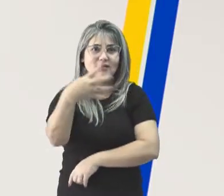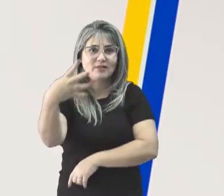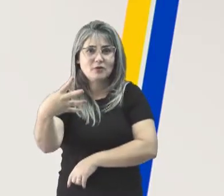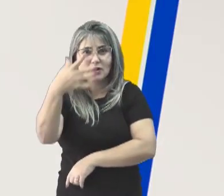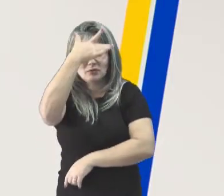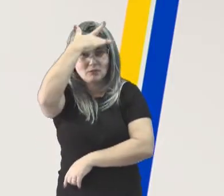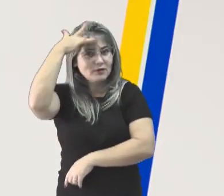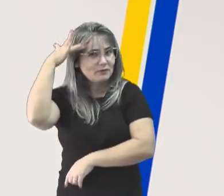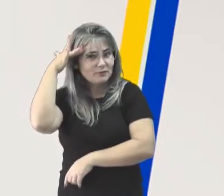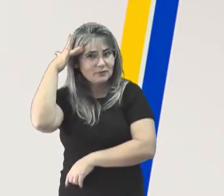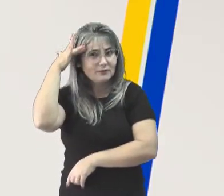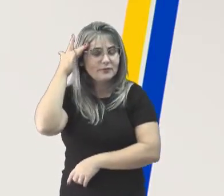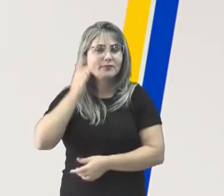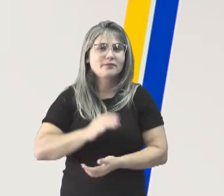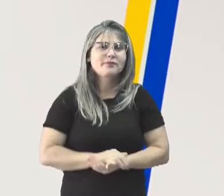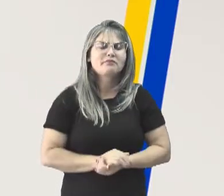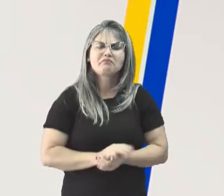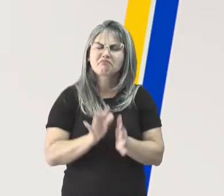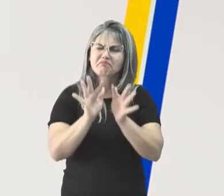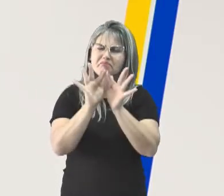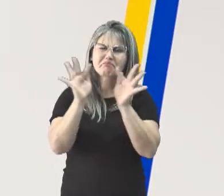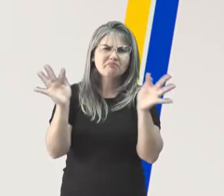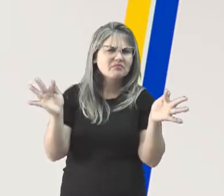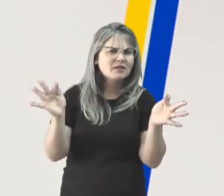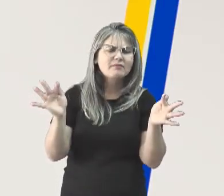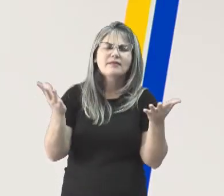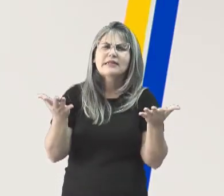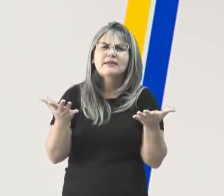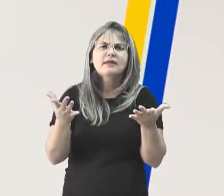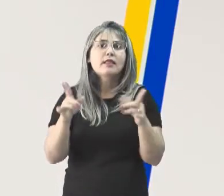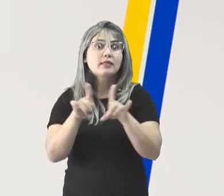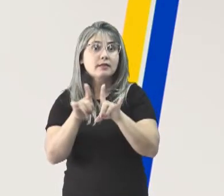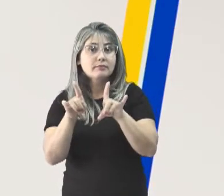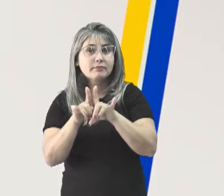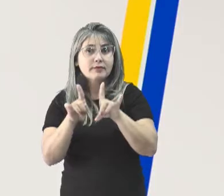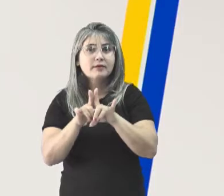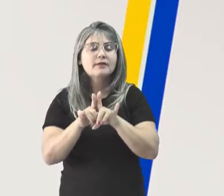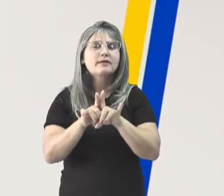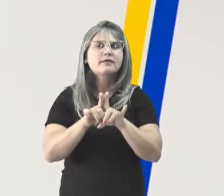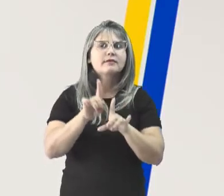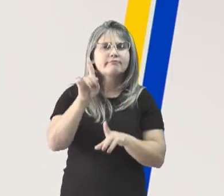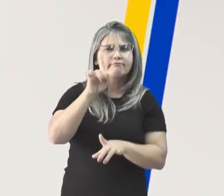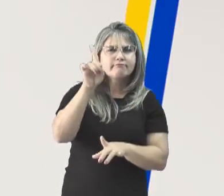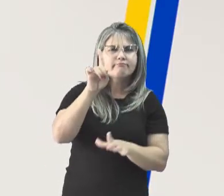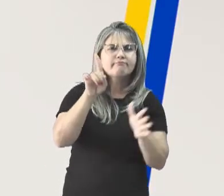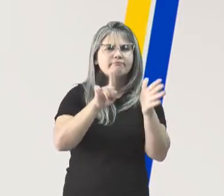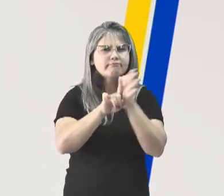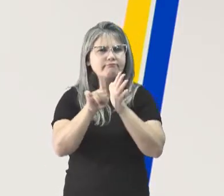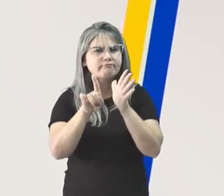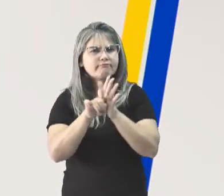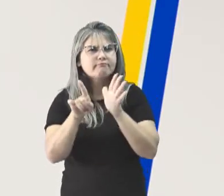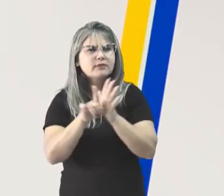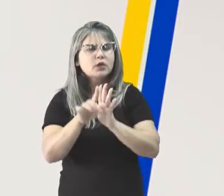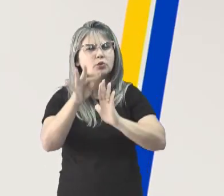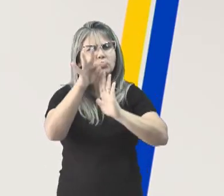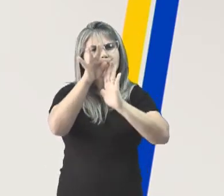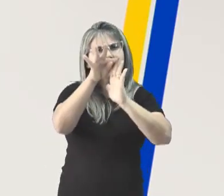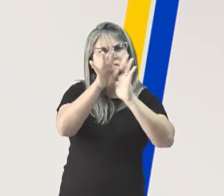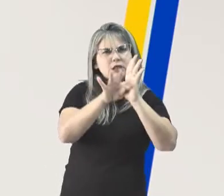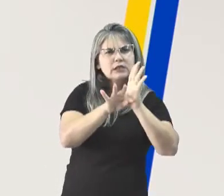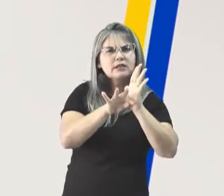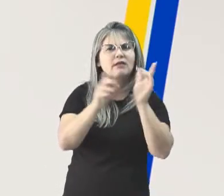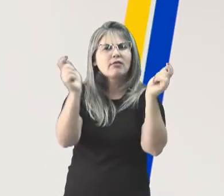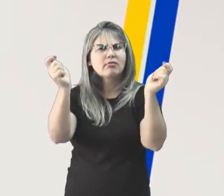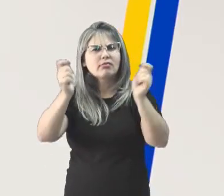144 pessoas. Questãozinha simples e interessante que nessa daqui, gente, esse texto inicial aqui ele serve também para uma